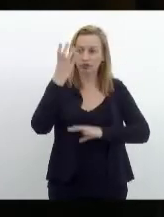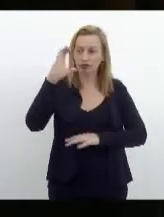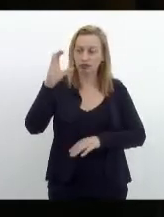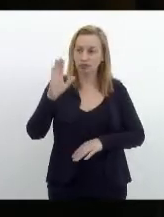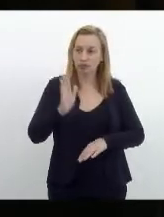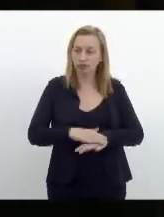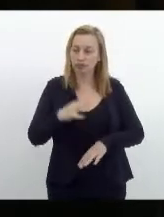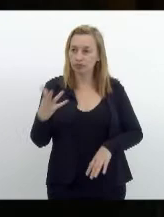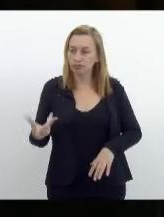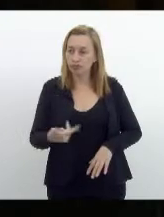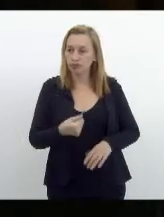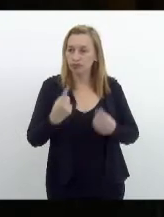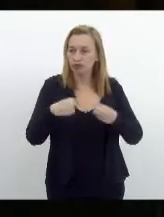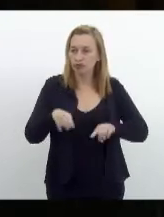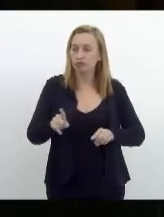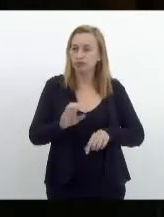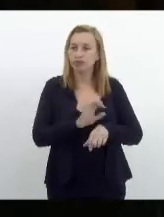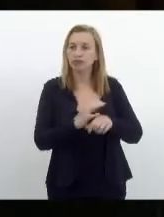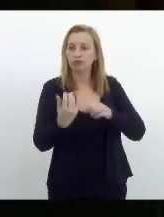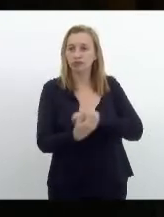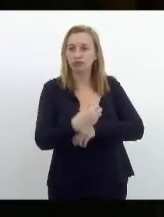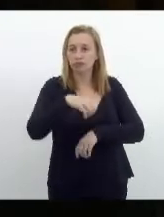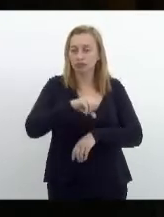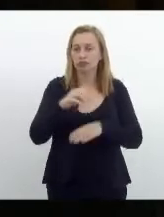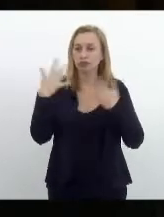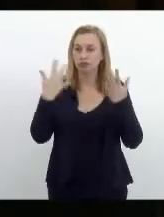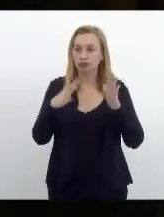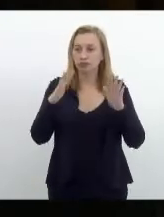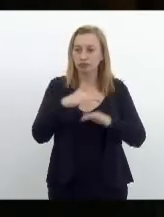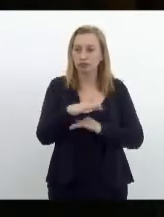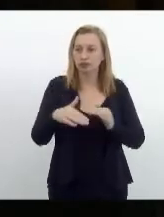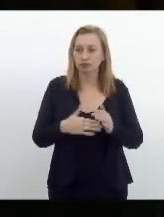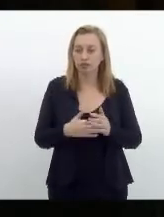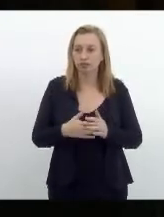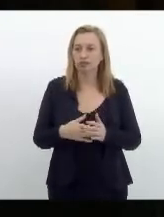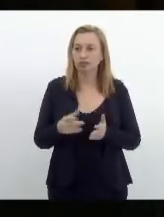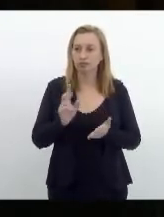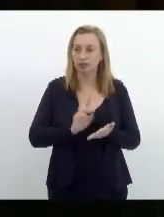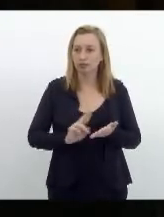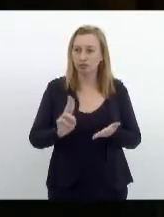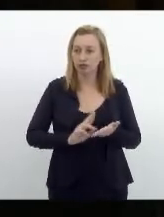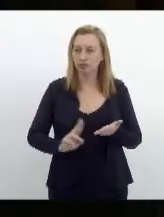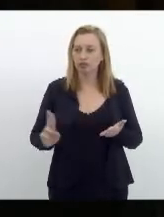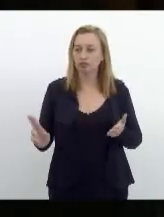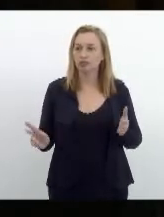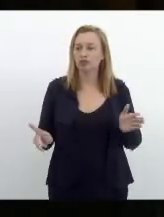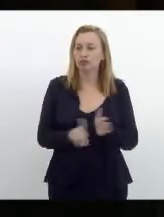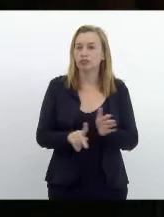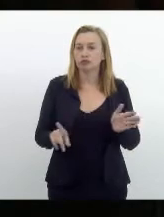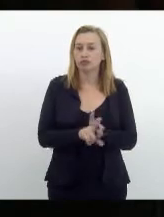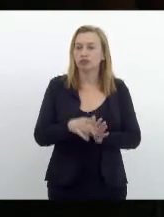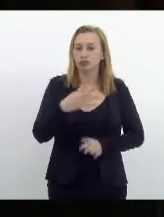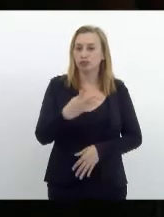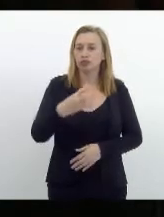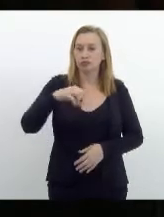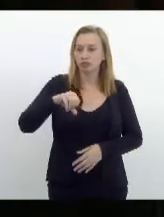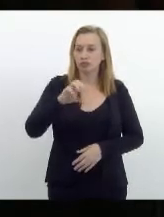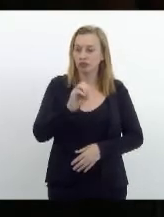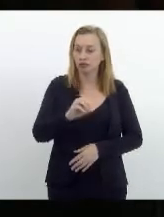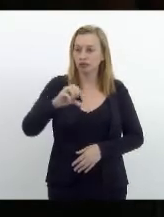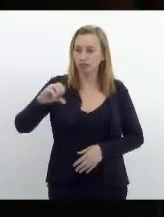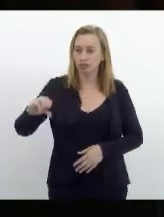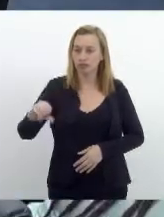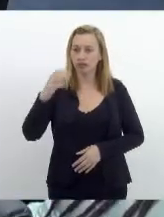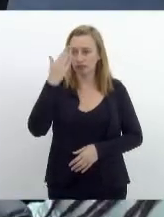eficazes para o combate da Covid-19. Parabéns a todos que subscreveram este projeto de lei 4909. Muito